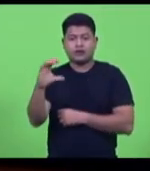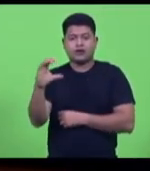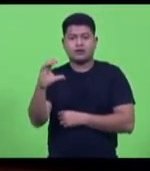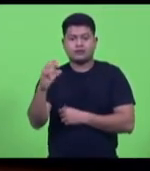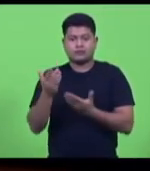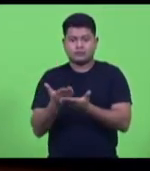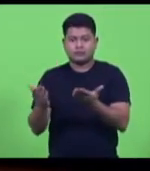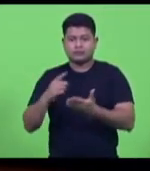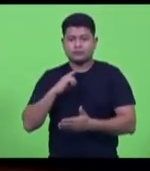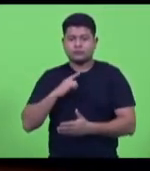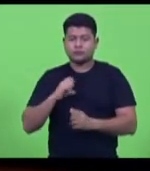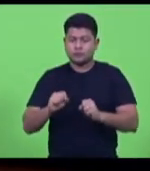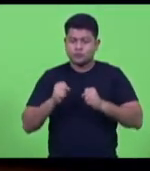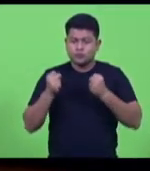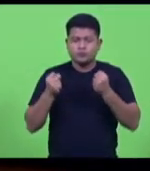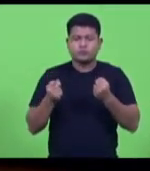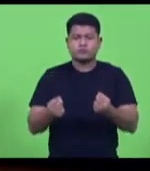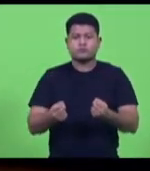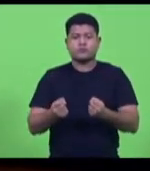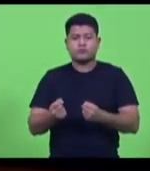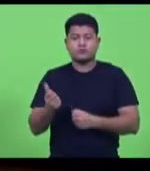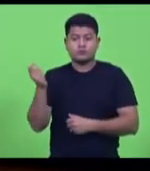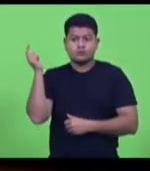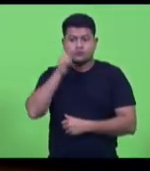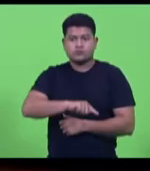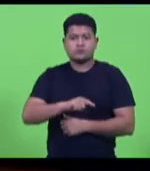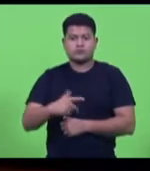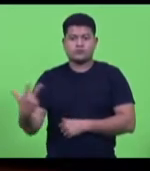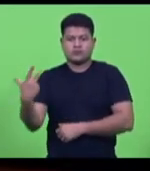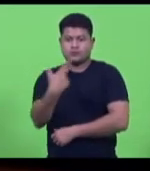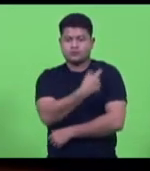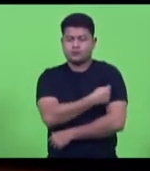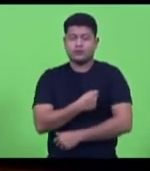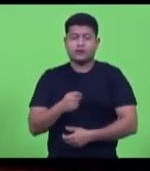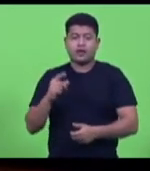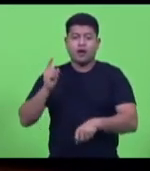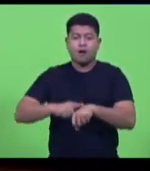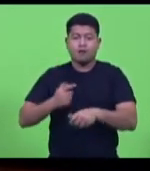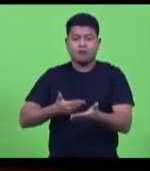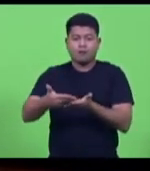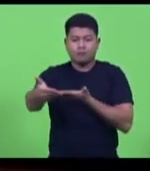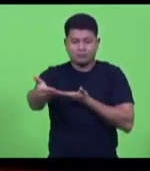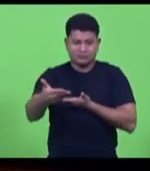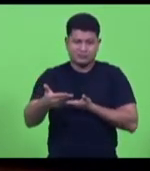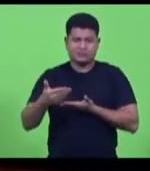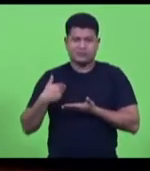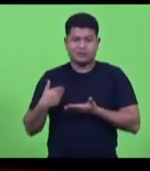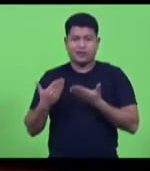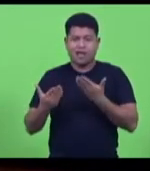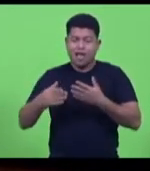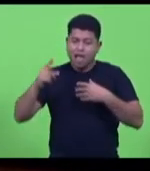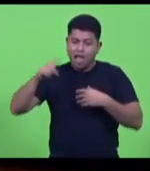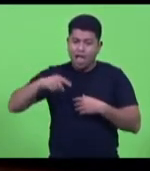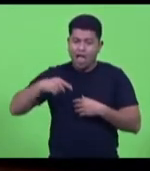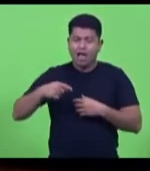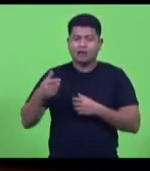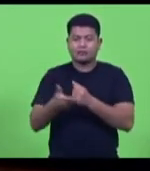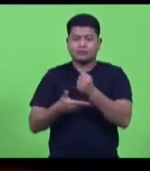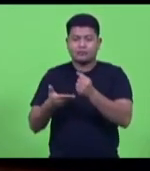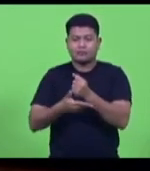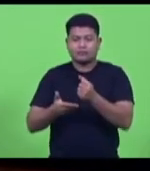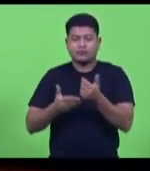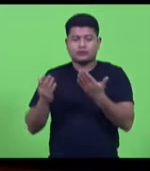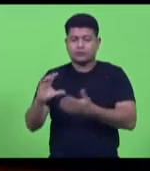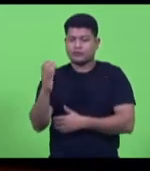tenham buscado a vacinação assim que ela foi disponibilizada, é justamente com base na ciência e